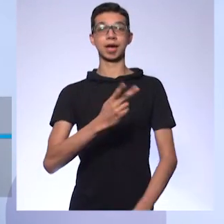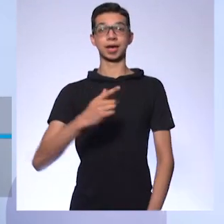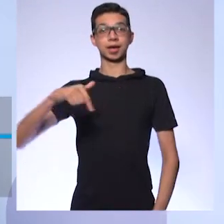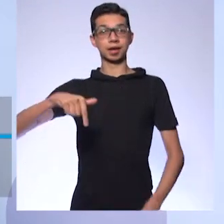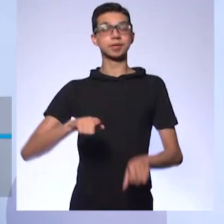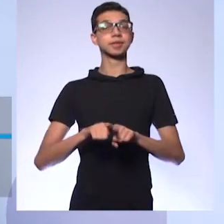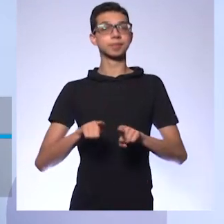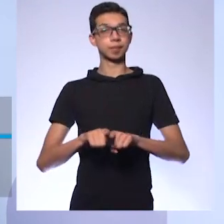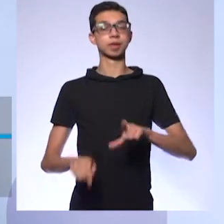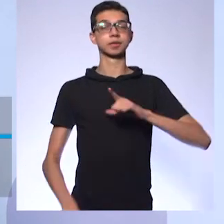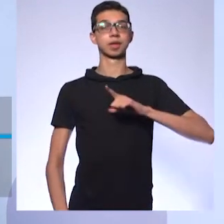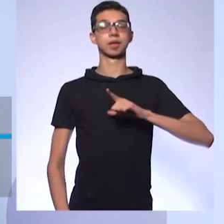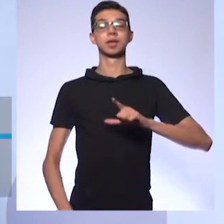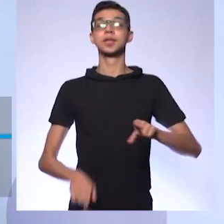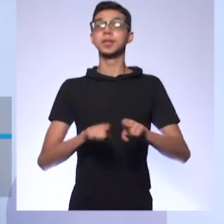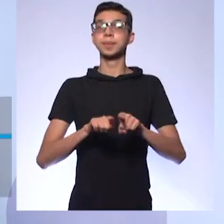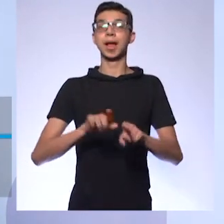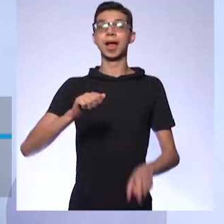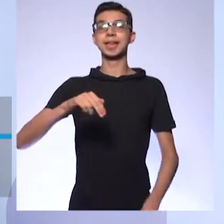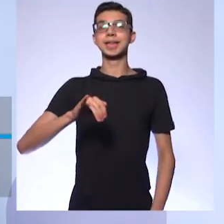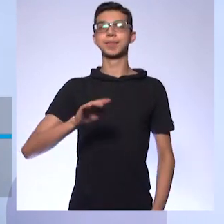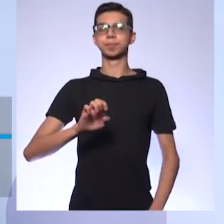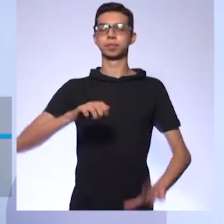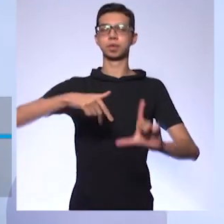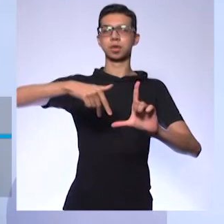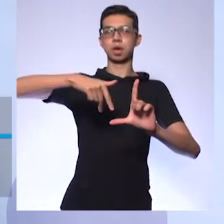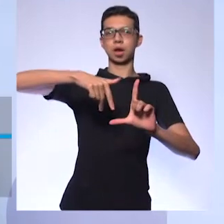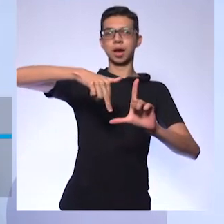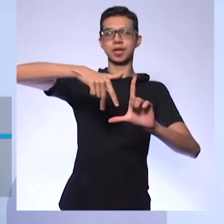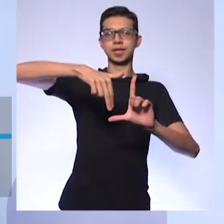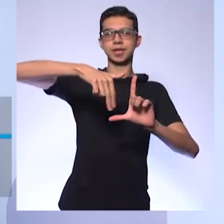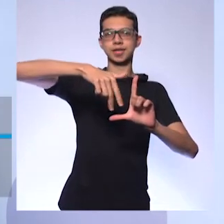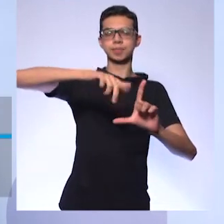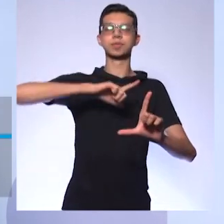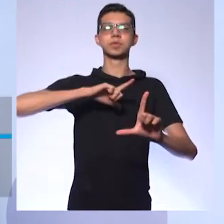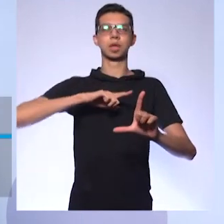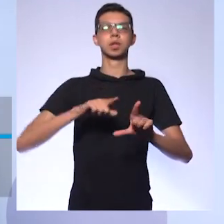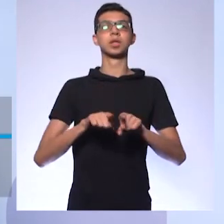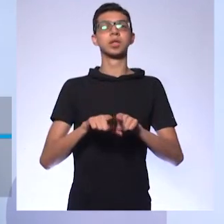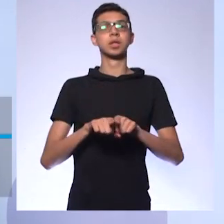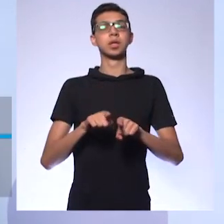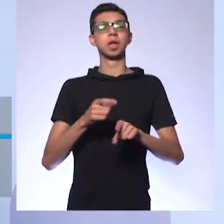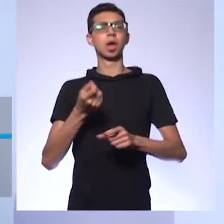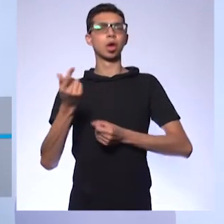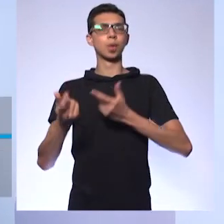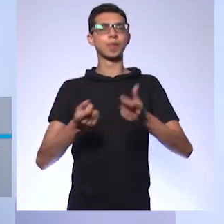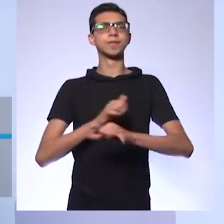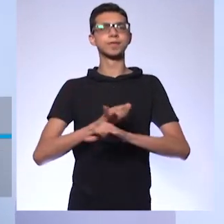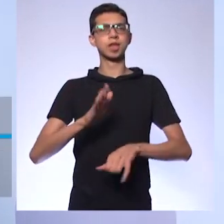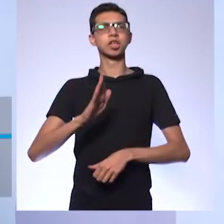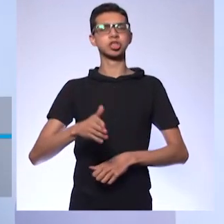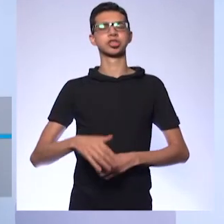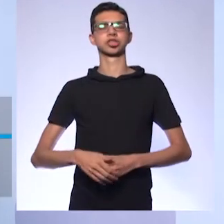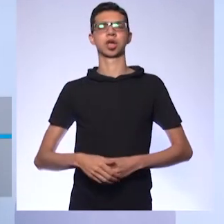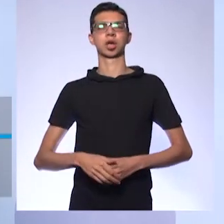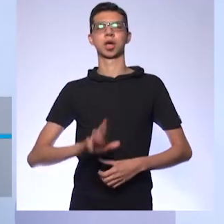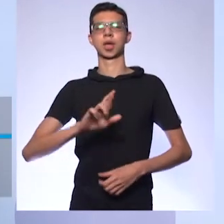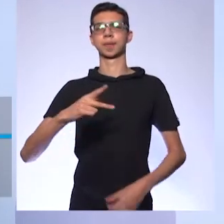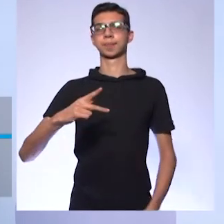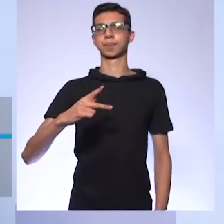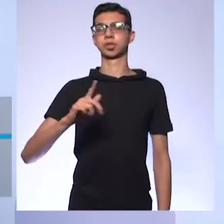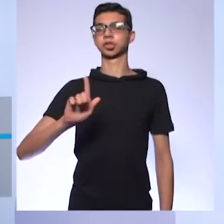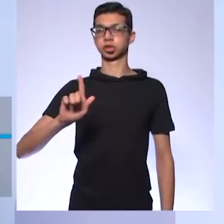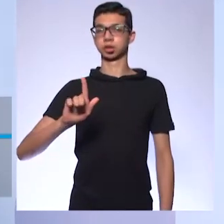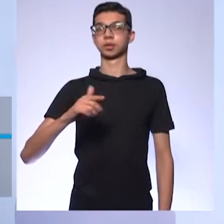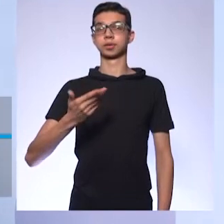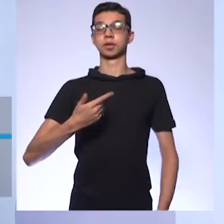inclusive nos animes, né? Alguém citou no chat RPG, inclusive nisso, né? Então, a ideia aqui não é